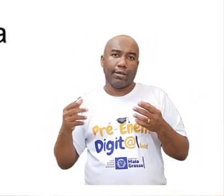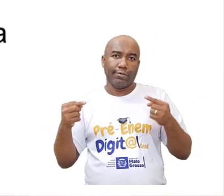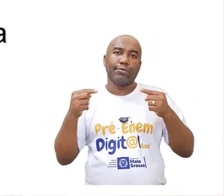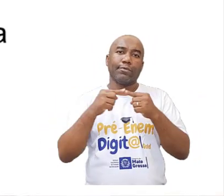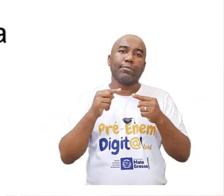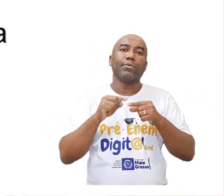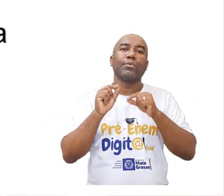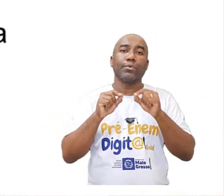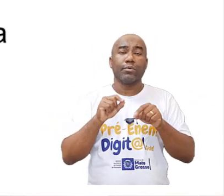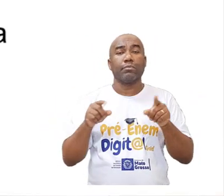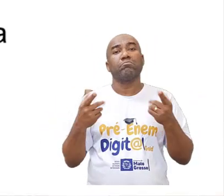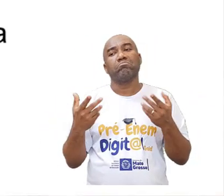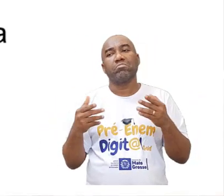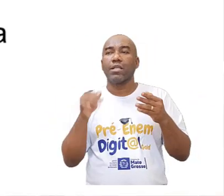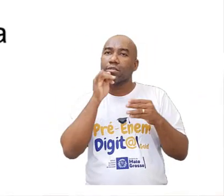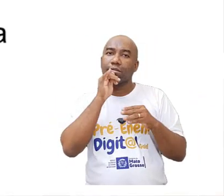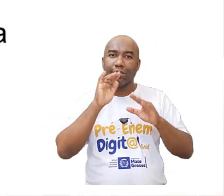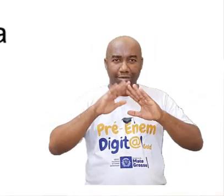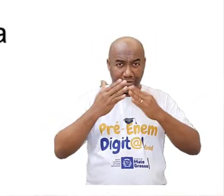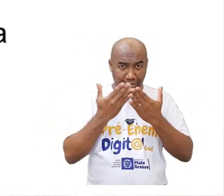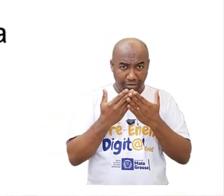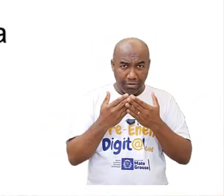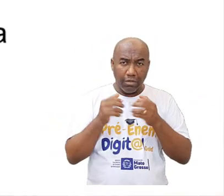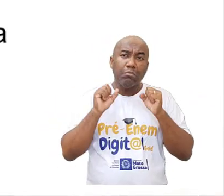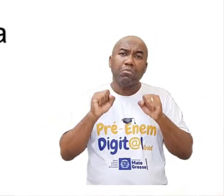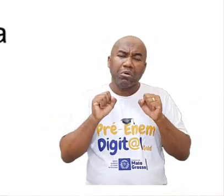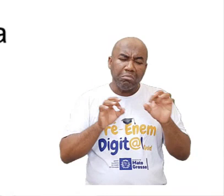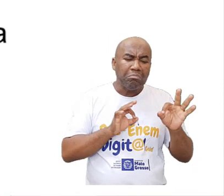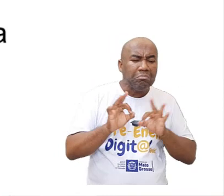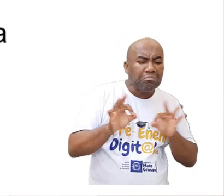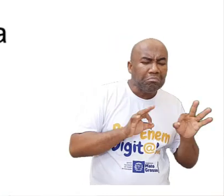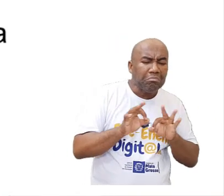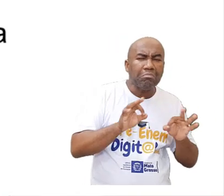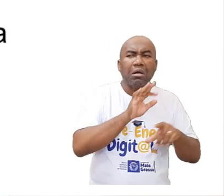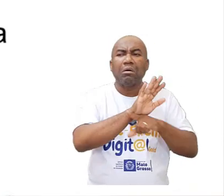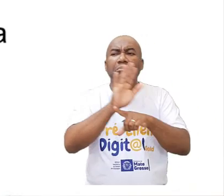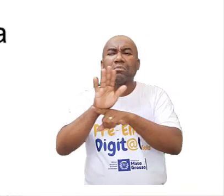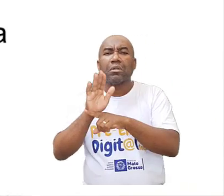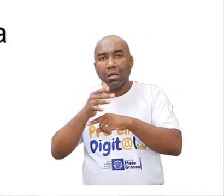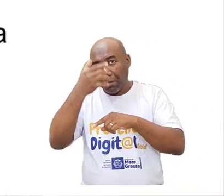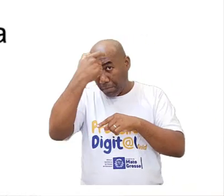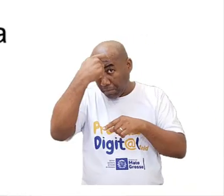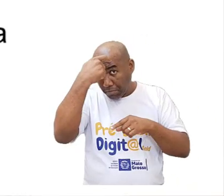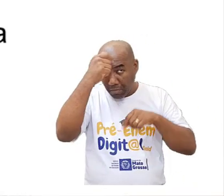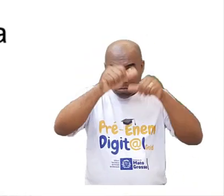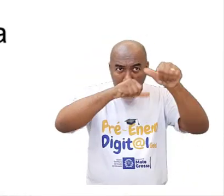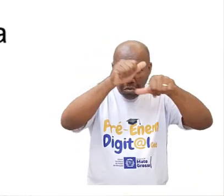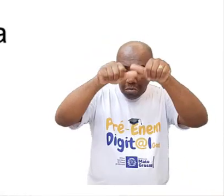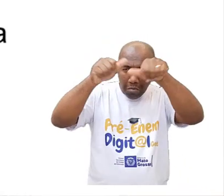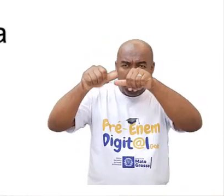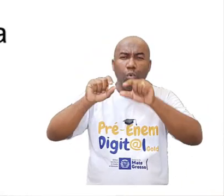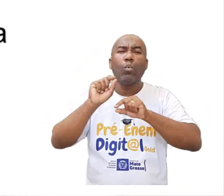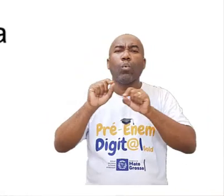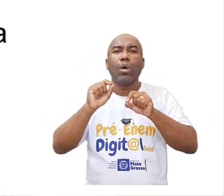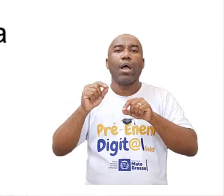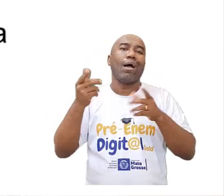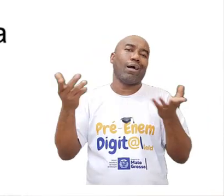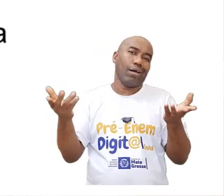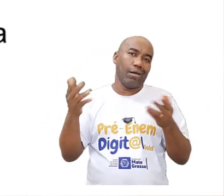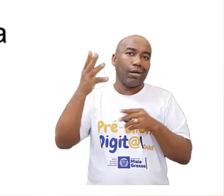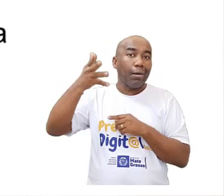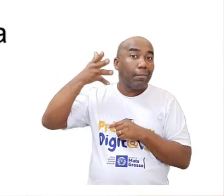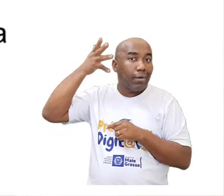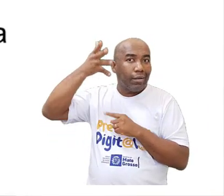Ah, então o que que a escola pode fazer? A escola vai promover a formação, essa foi a ação.